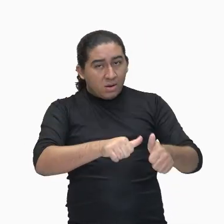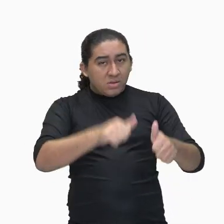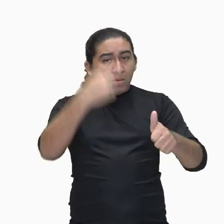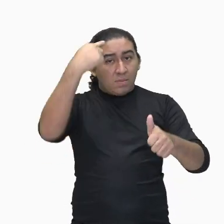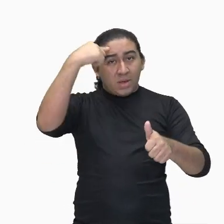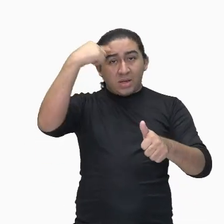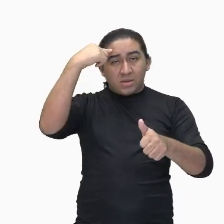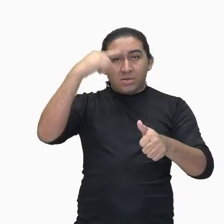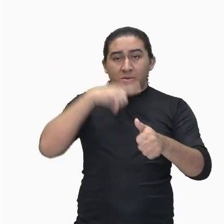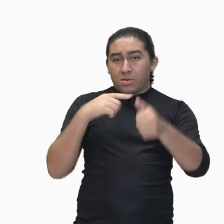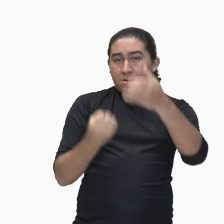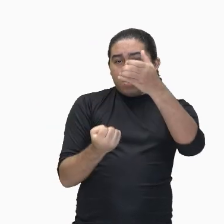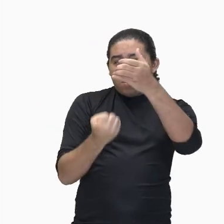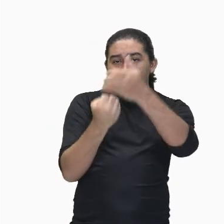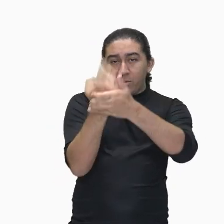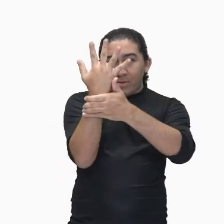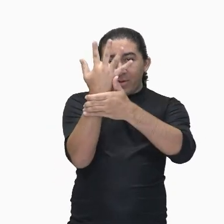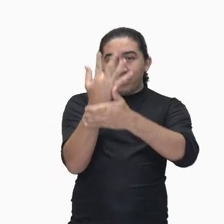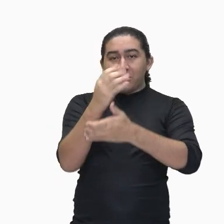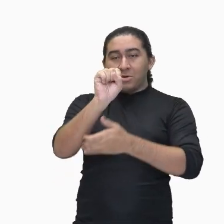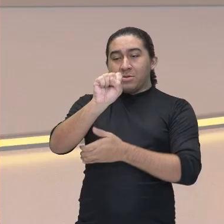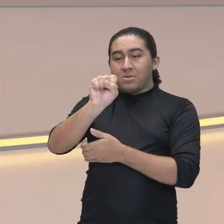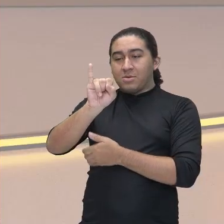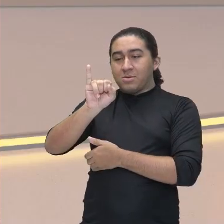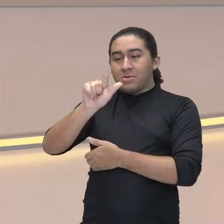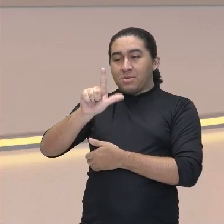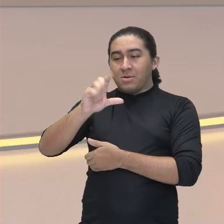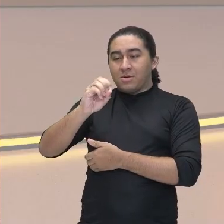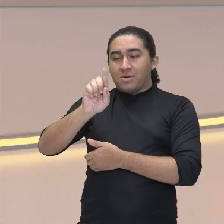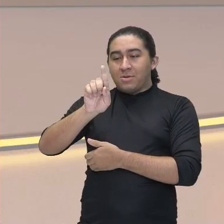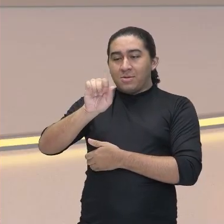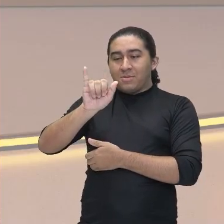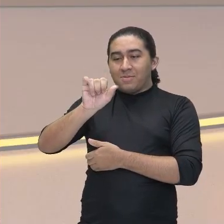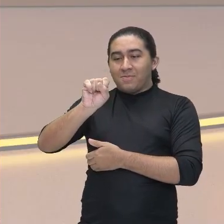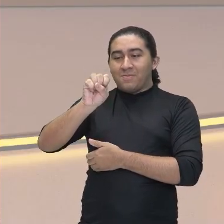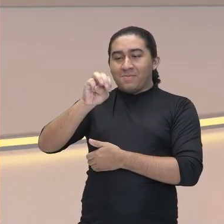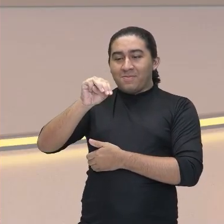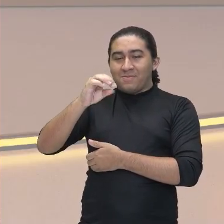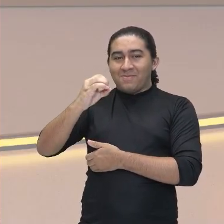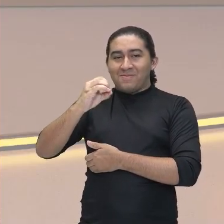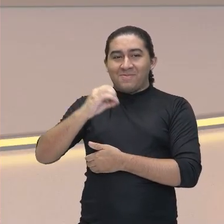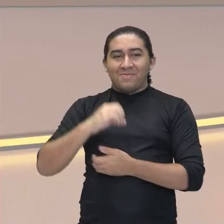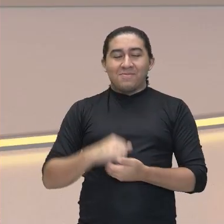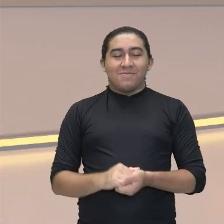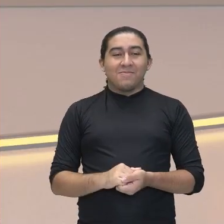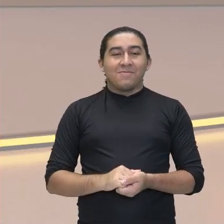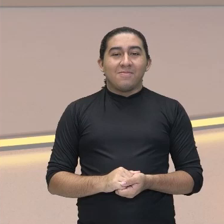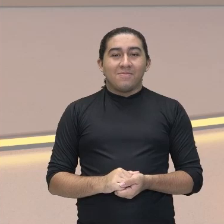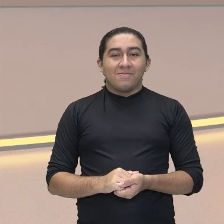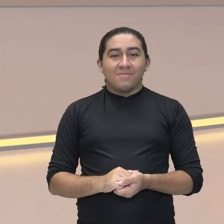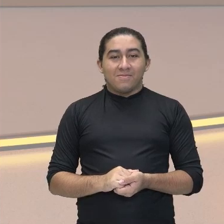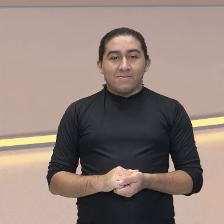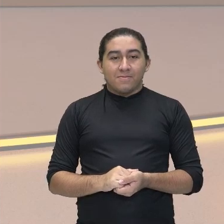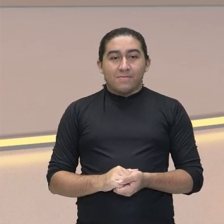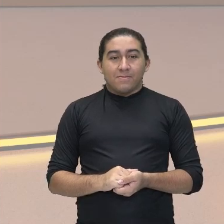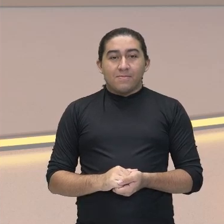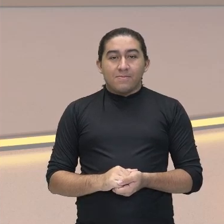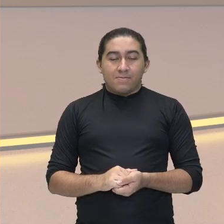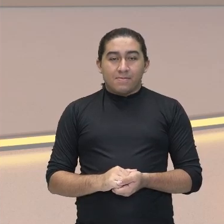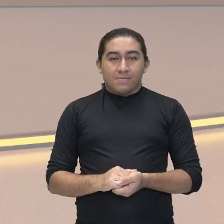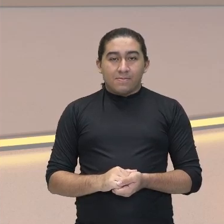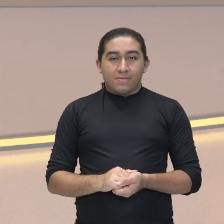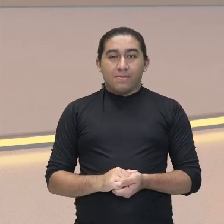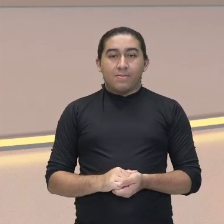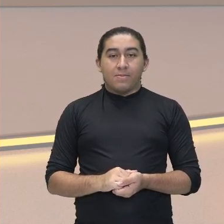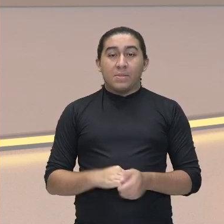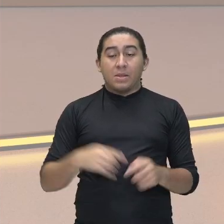aí forma-se um silogismo. Tá certo? Então, raciocínio lógico,